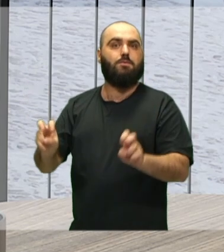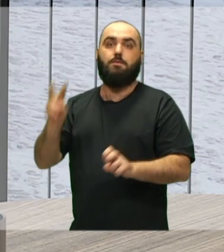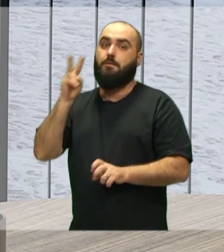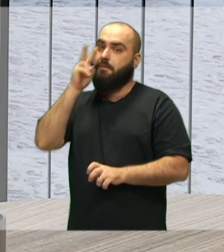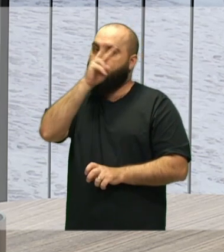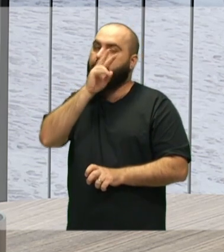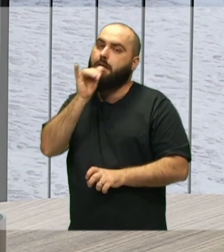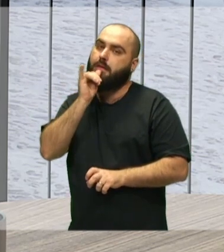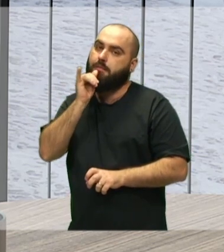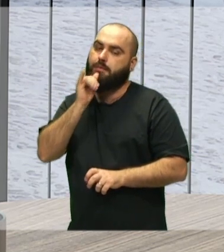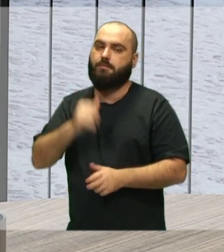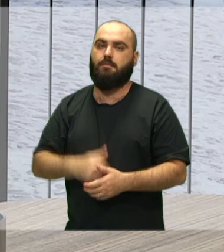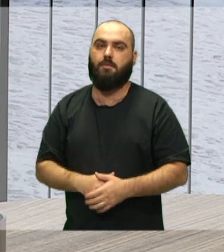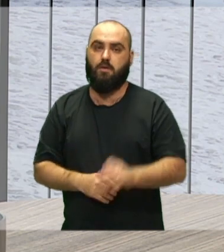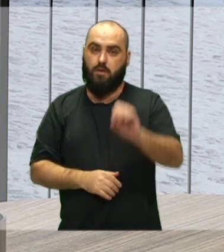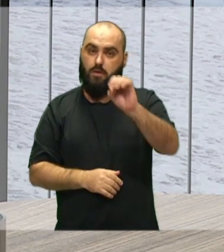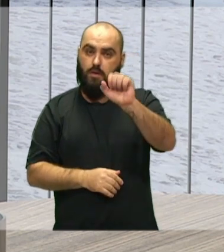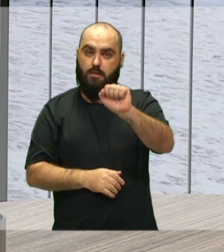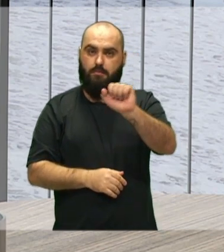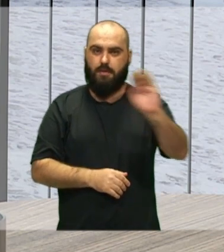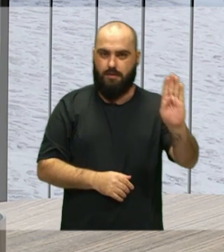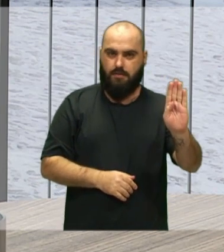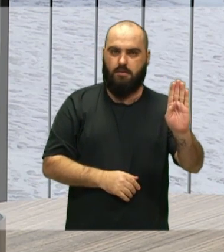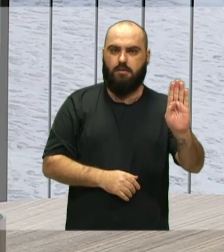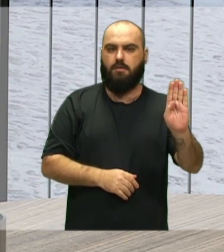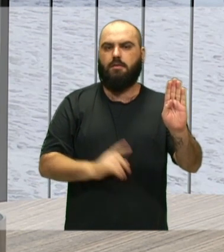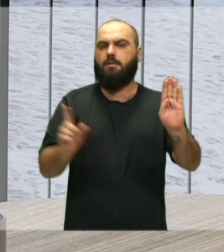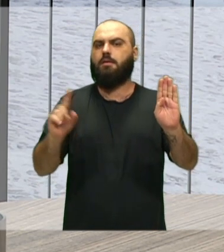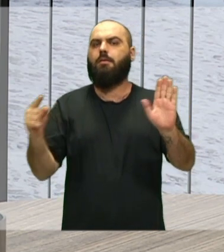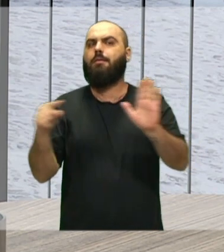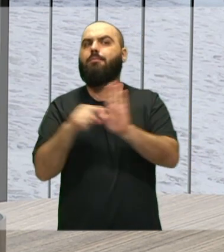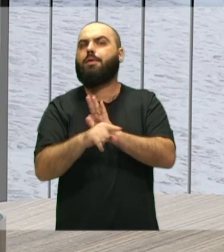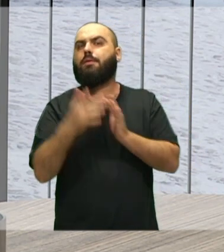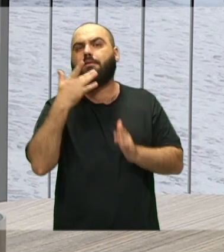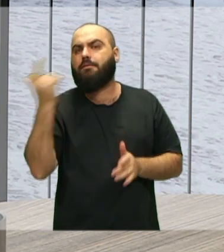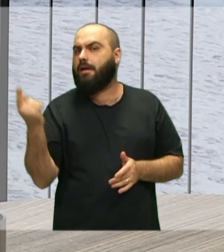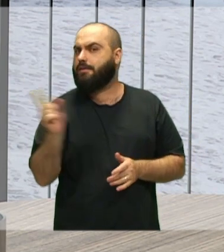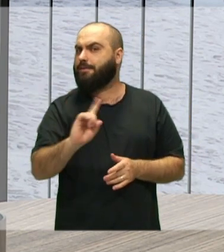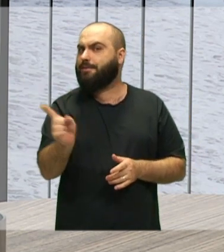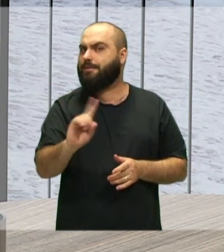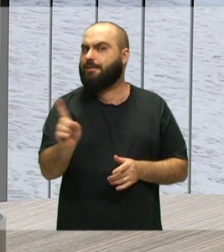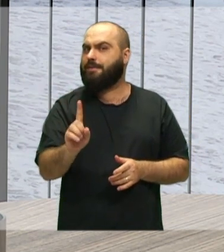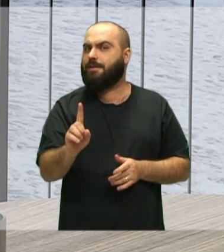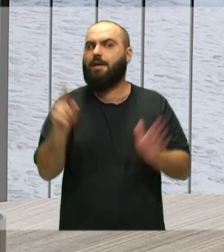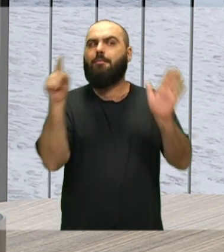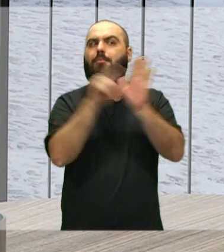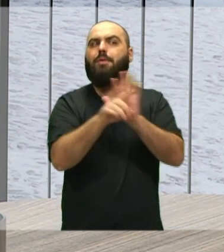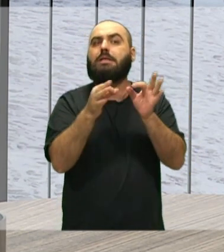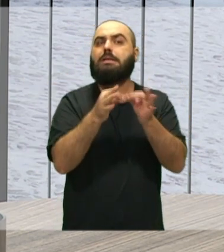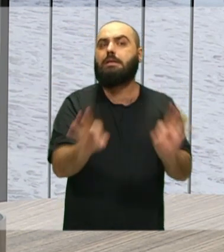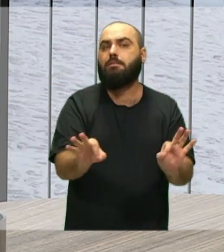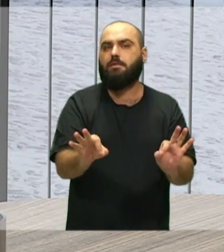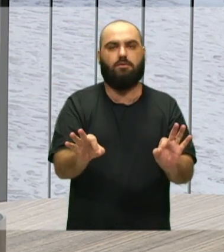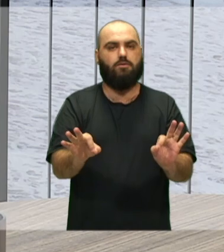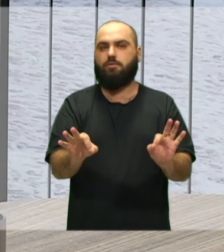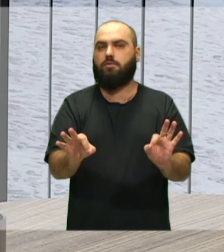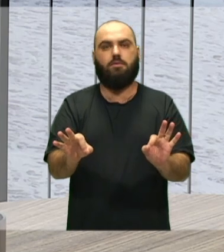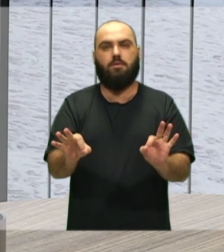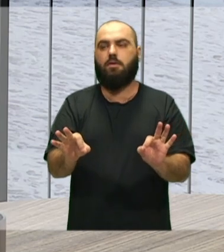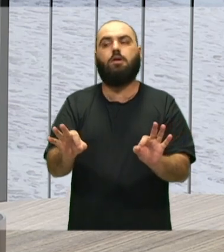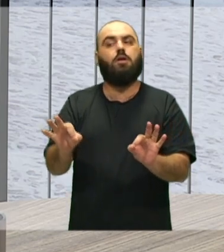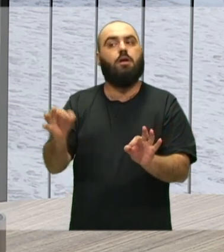questões, por exemplo, a nível da OAB, não são perguntinhas tão fáceis, não são perguntinhas tão simples, são perguntinhas